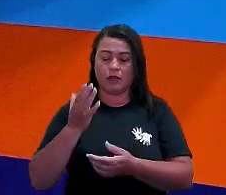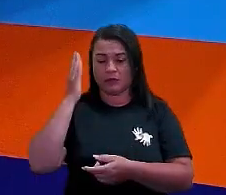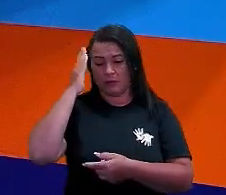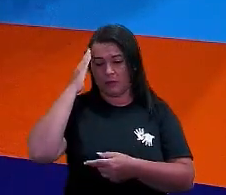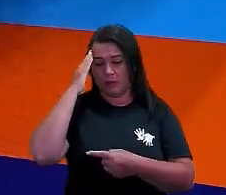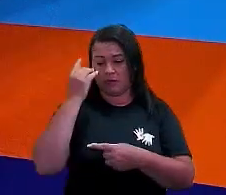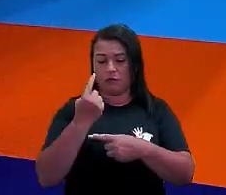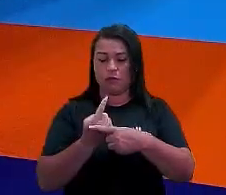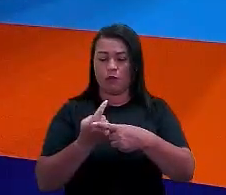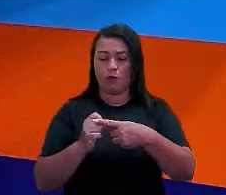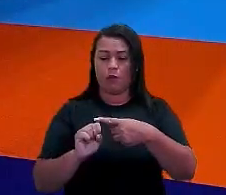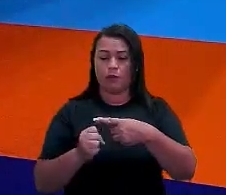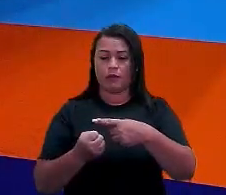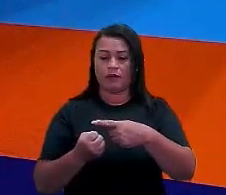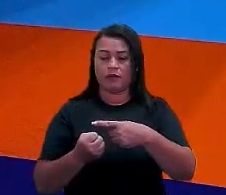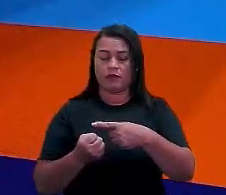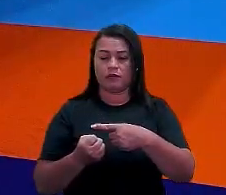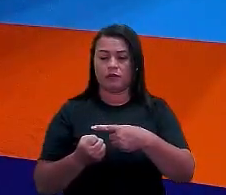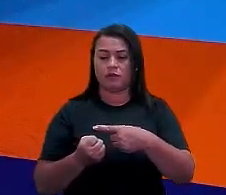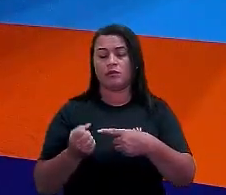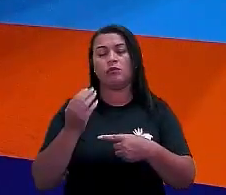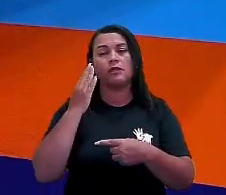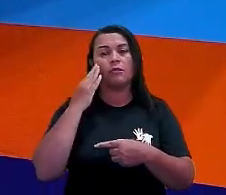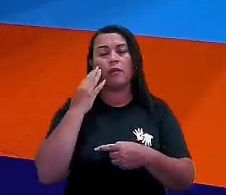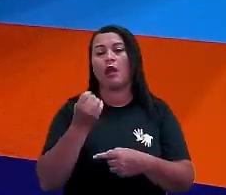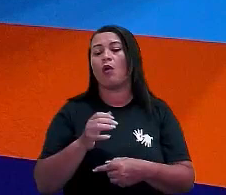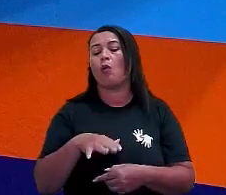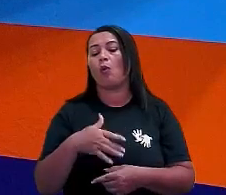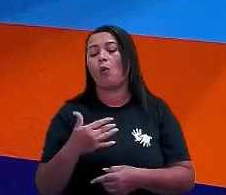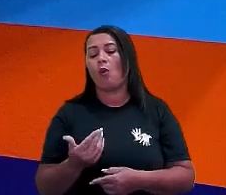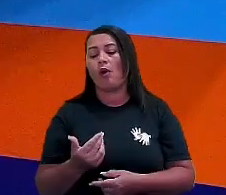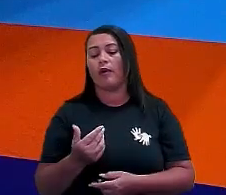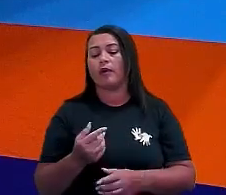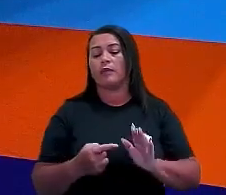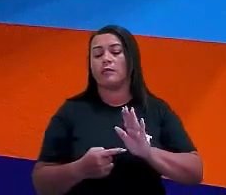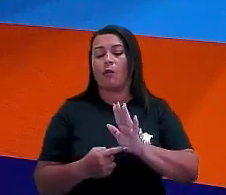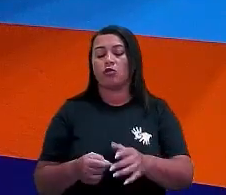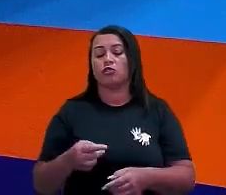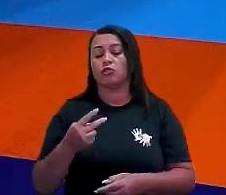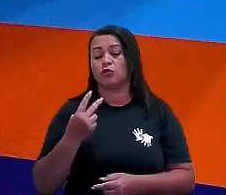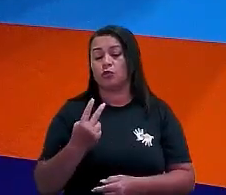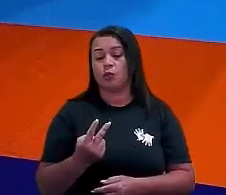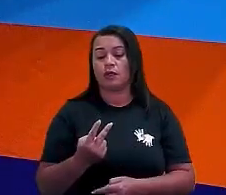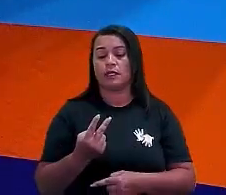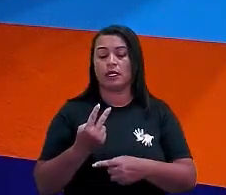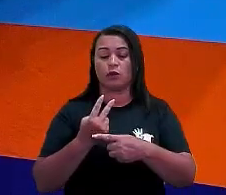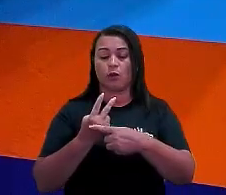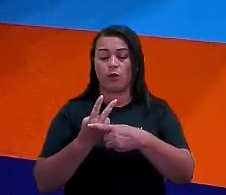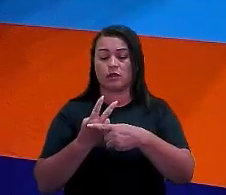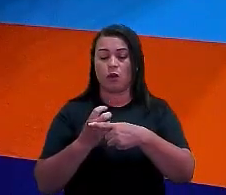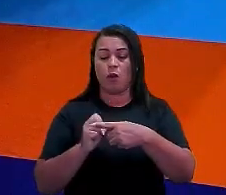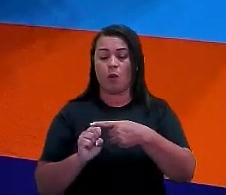uma, né? Se eu quisesse saber que fração representa 2 fatias dessa pizza, seriam